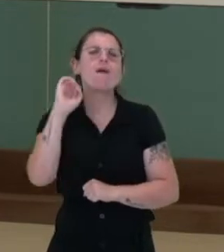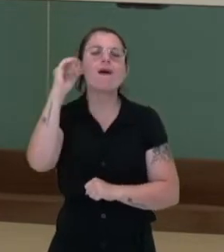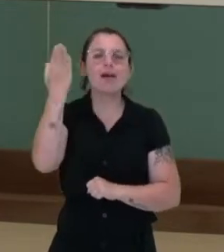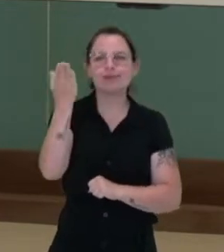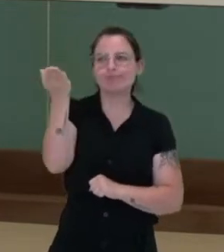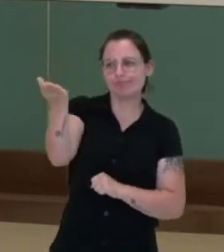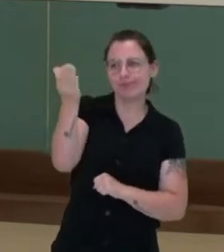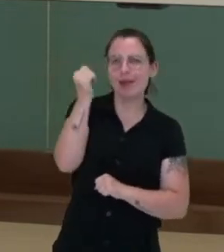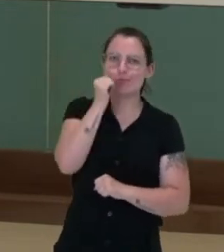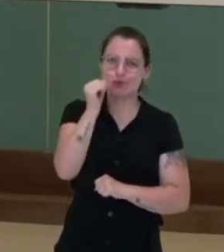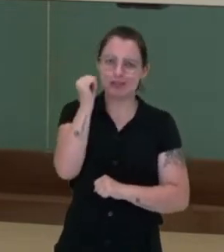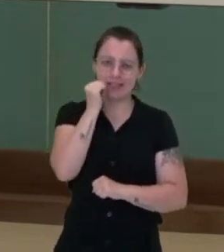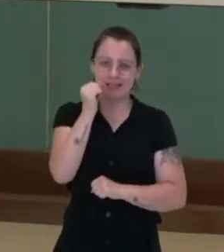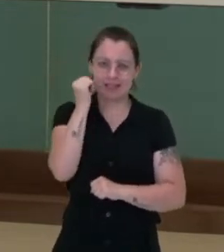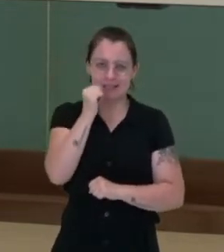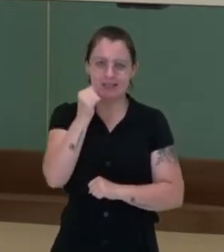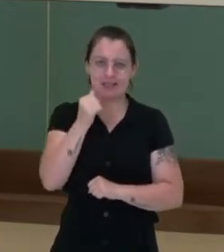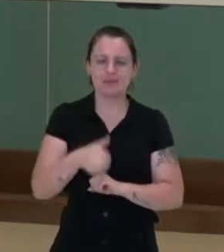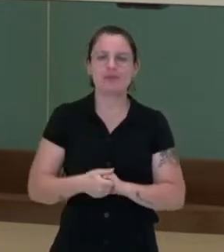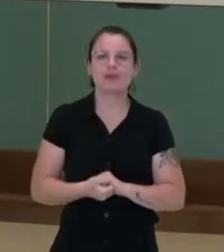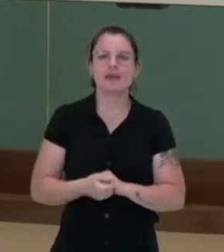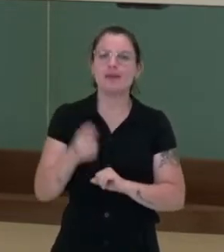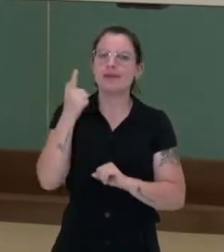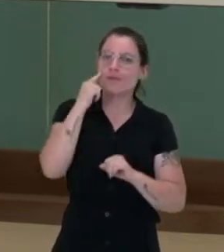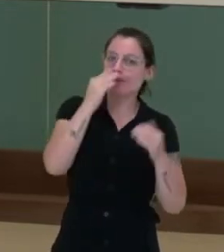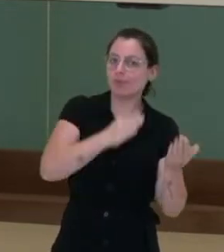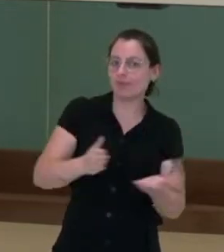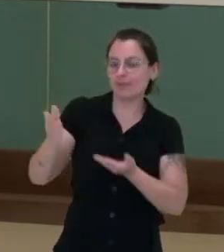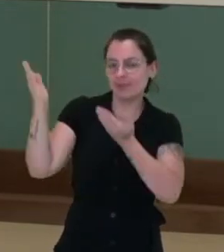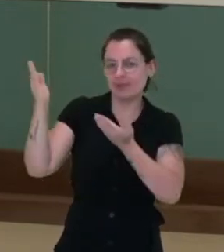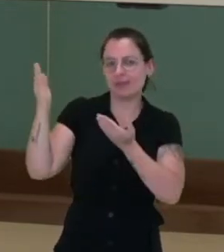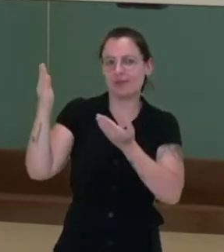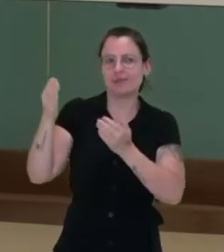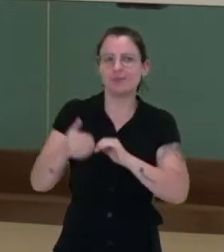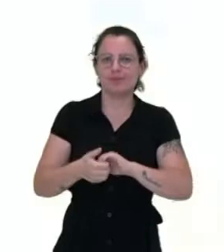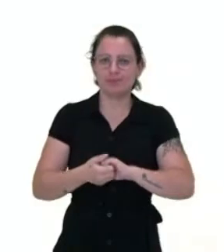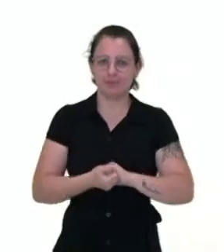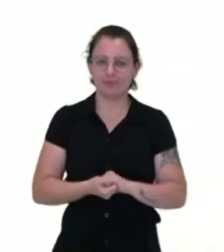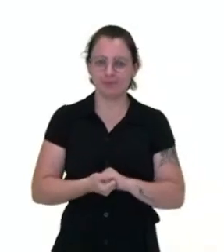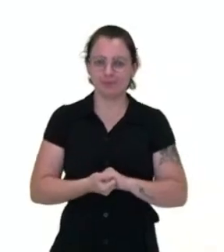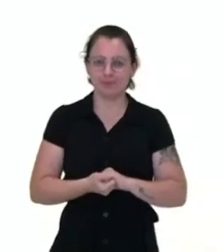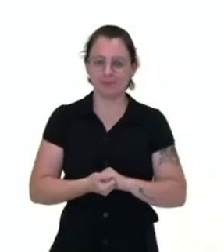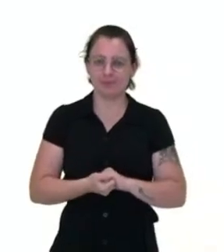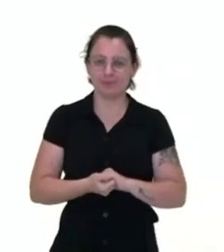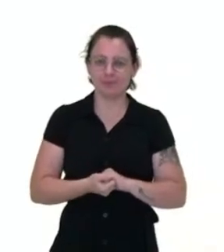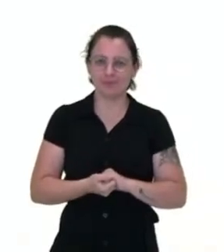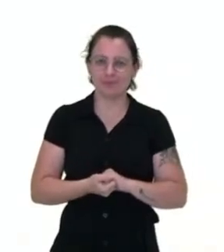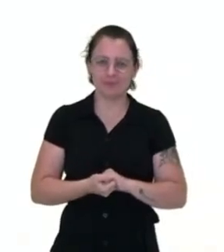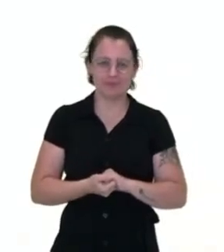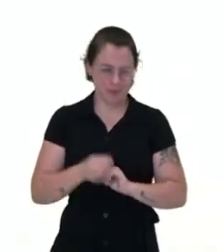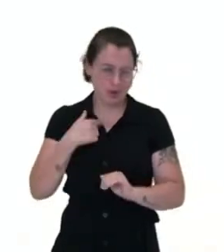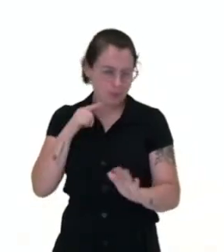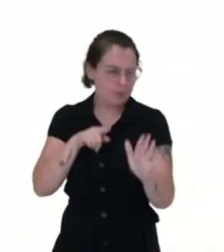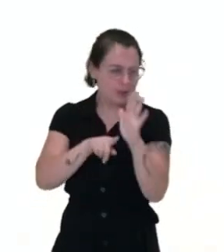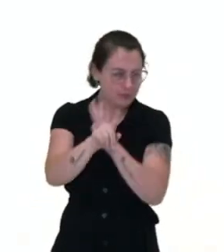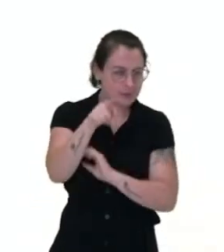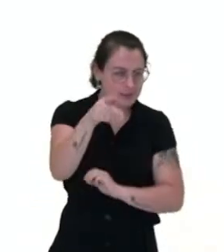mulher? Olhe bem nessa imagem enquanto eu faço a leitura do texto. Você já ficou